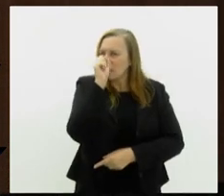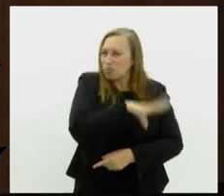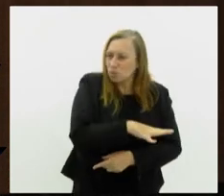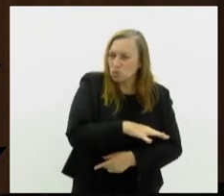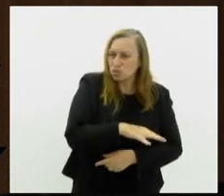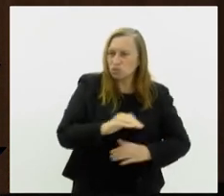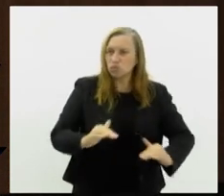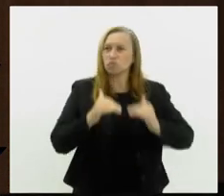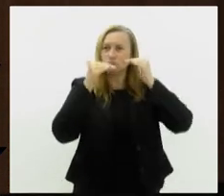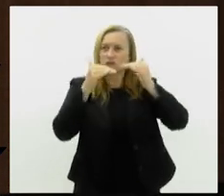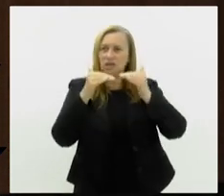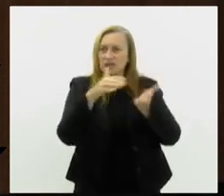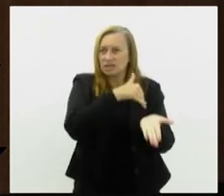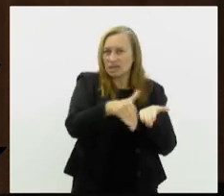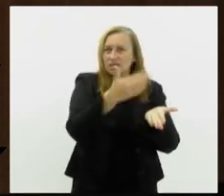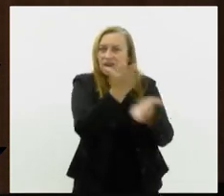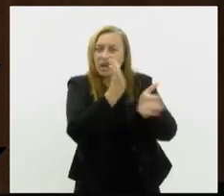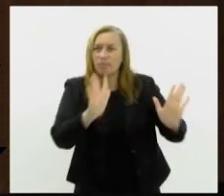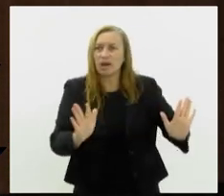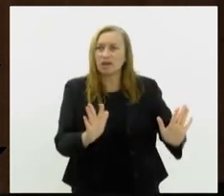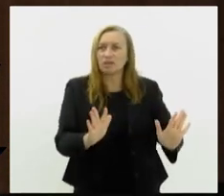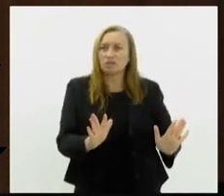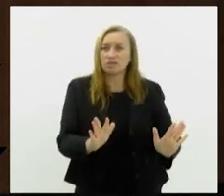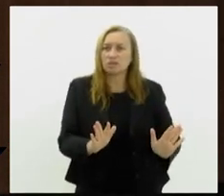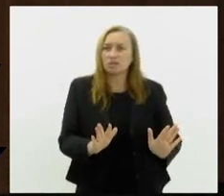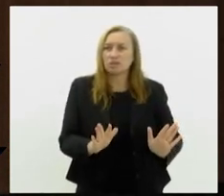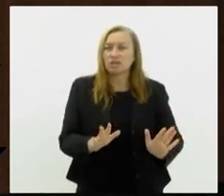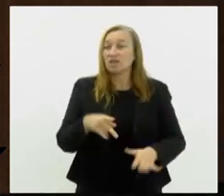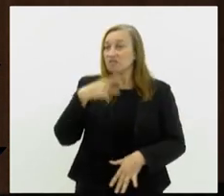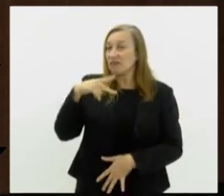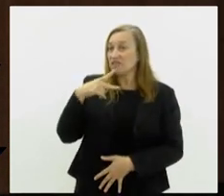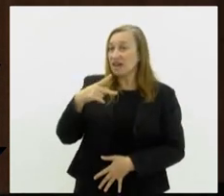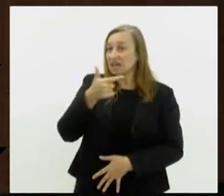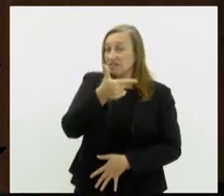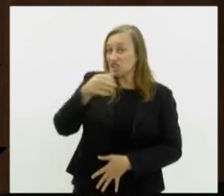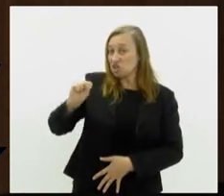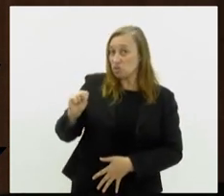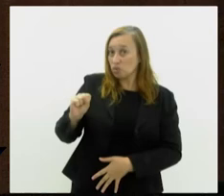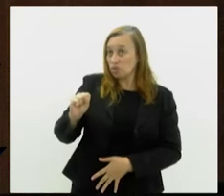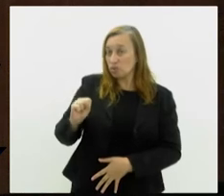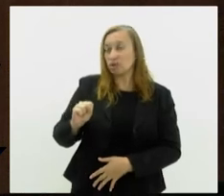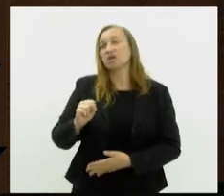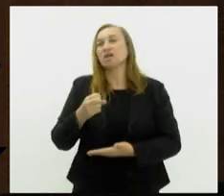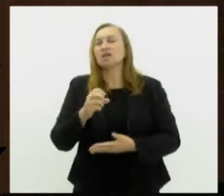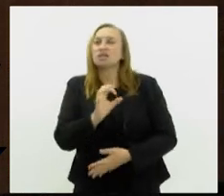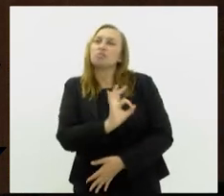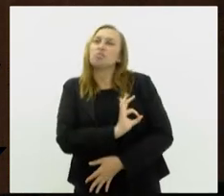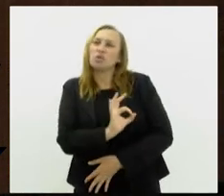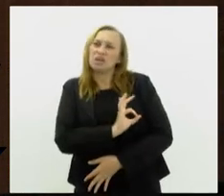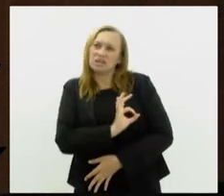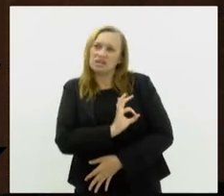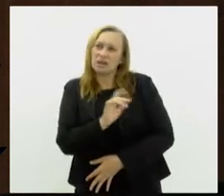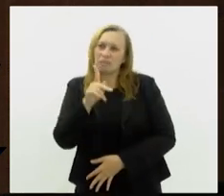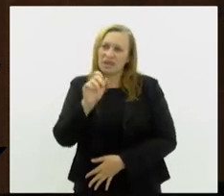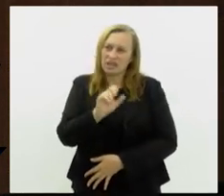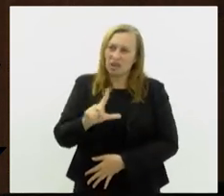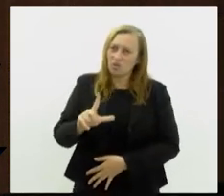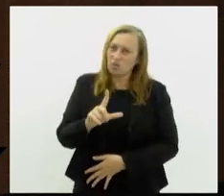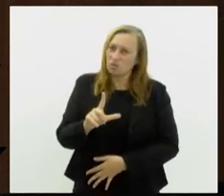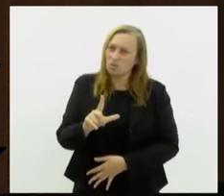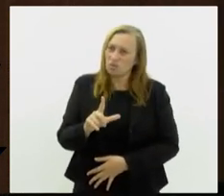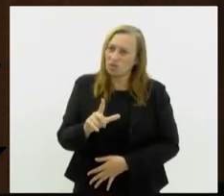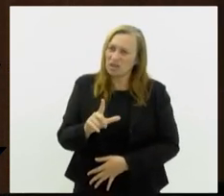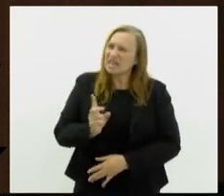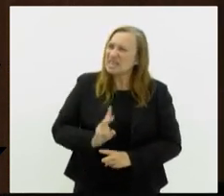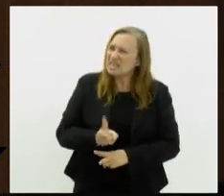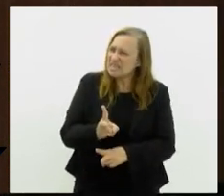moral dessa secretária vai acabar. Enche a boca para falar que tem 28 anos de polícia penal. 28 anos de polícia penal. E